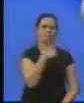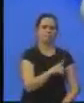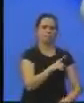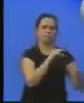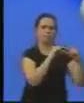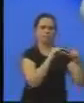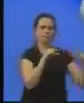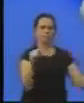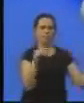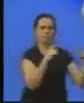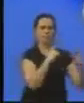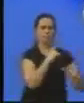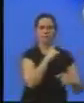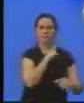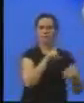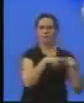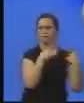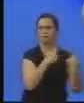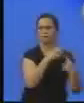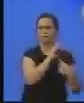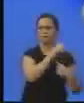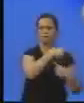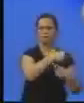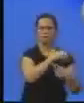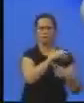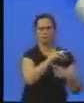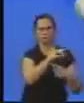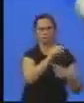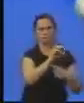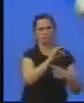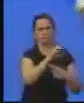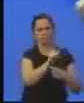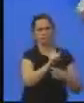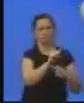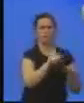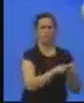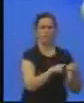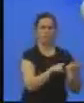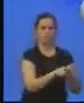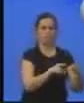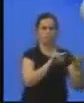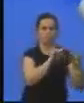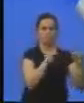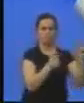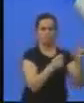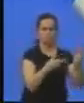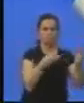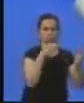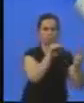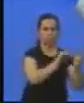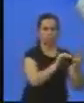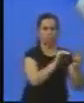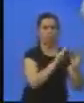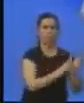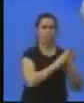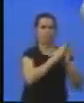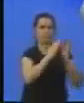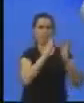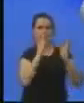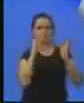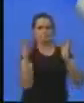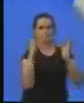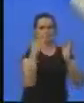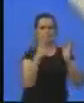expressão. Por isso é função composta. Eu tenho duas funções. Então, eu tenho a função que está dentro do parênteses e eu tenho a função que está lá fora